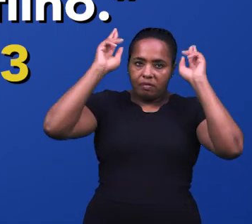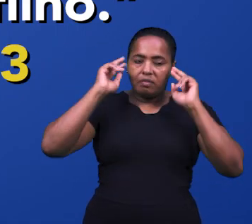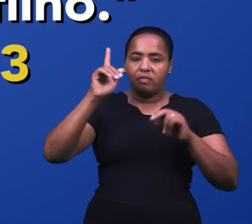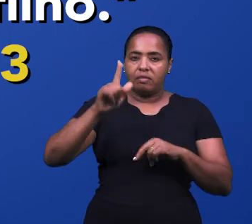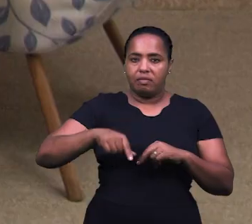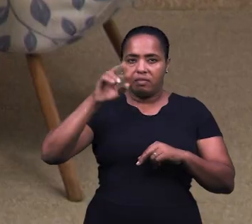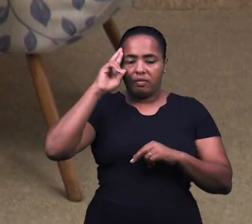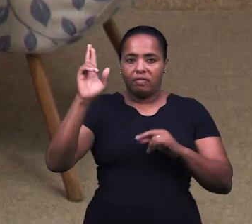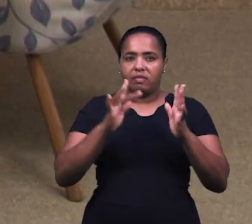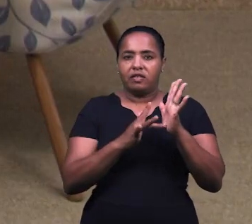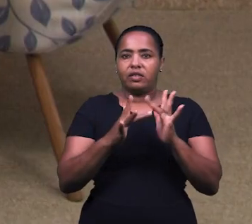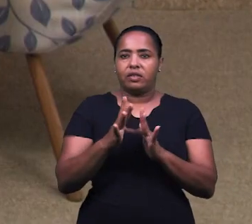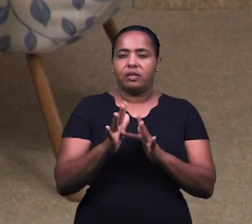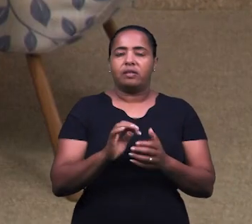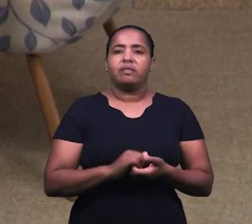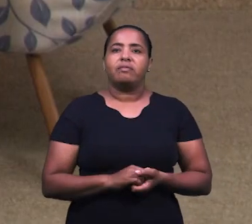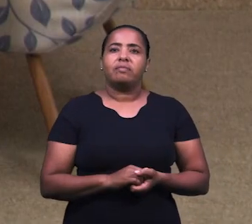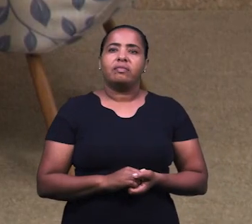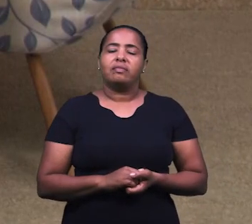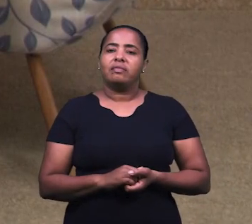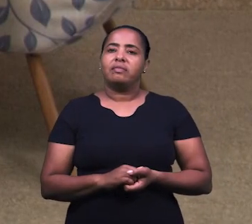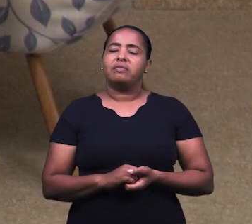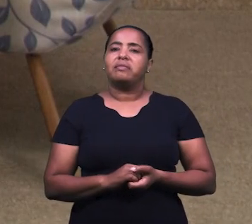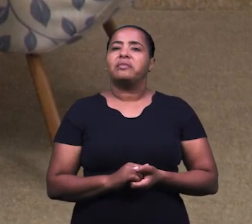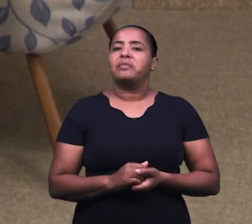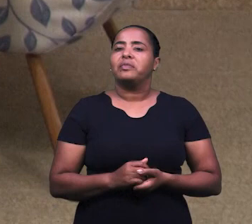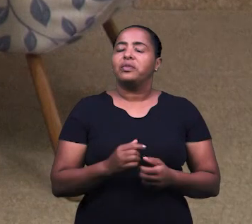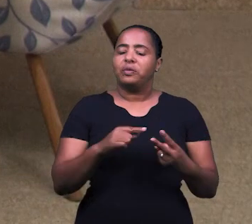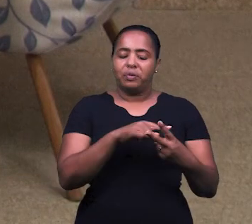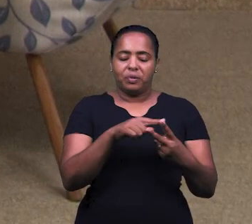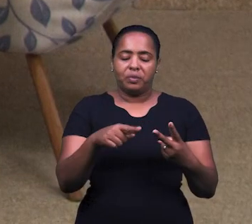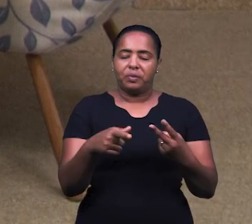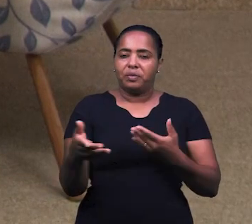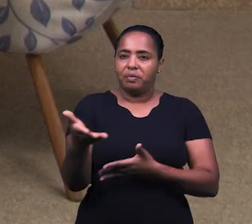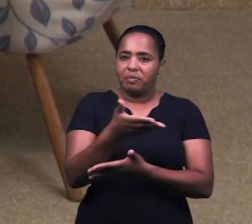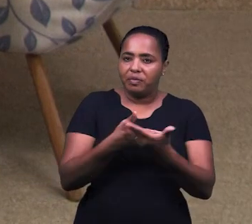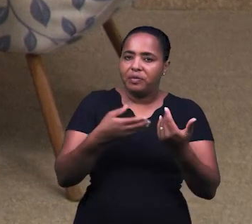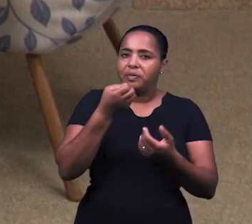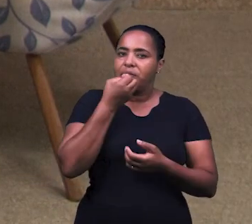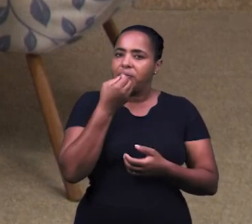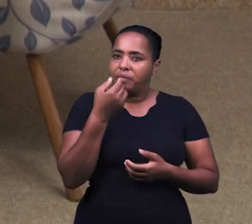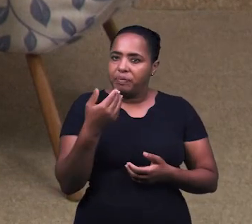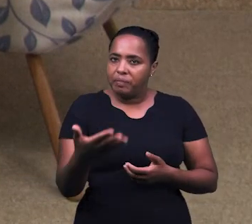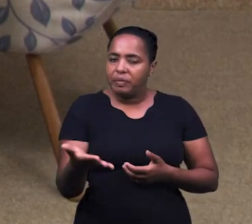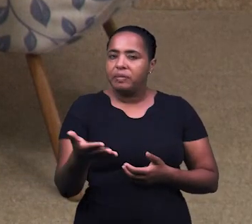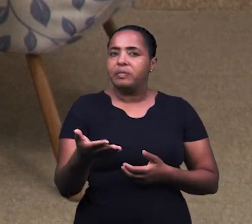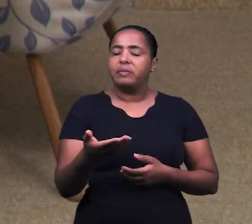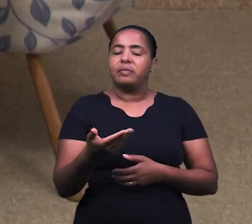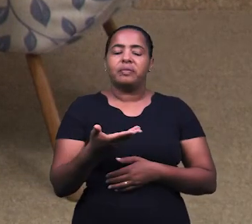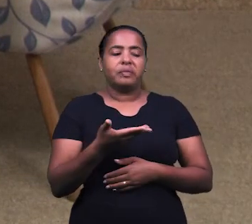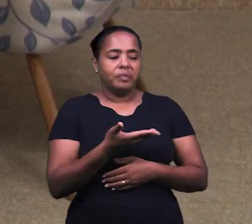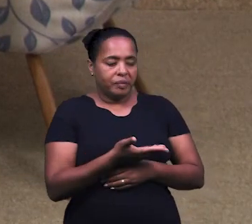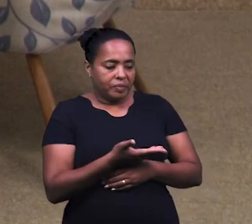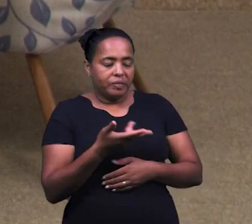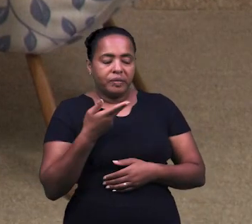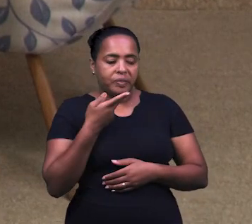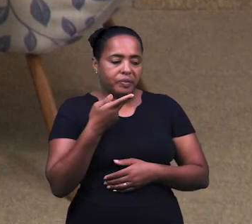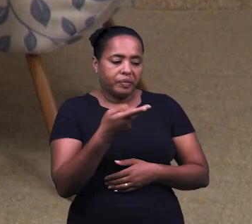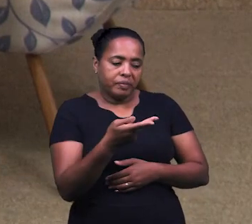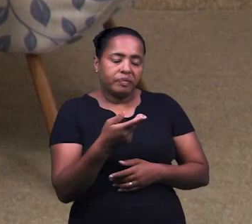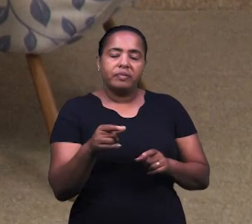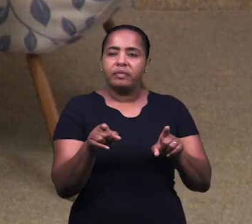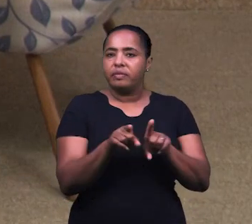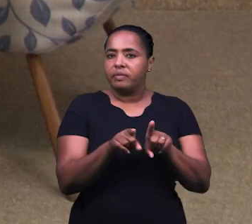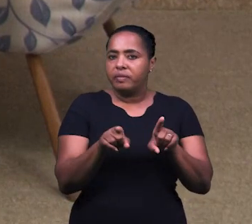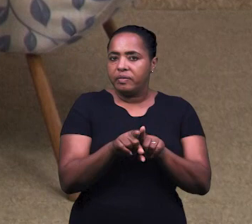Paz do Senhor. Retornamos então de mais duas participações muito boas. Como sempre, nosso companheiro vai trazer seus